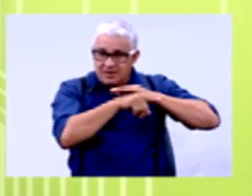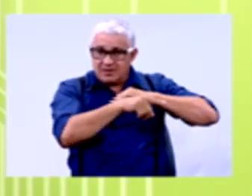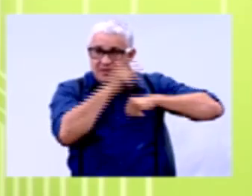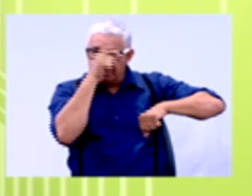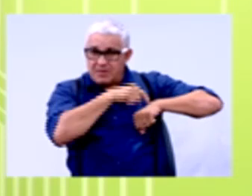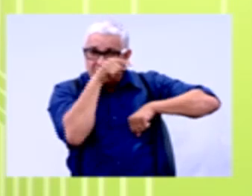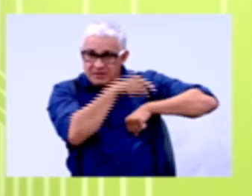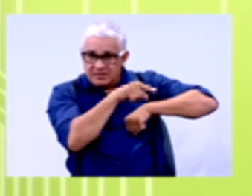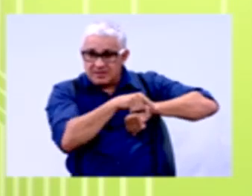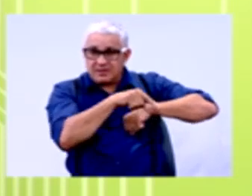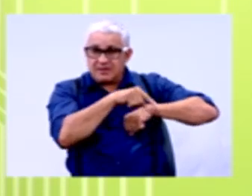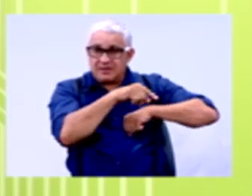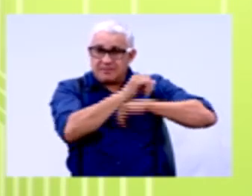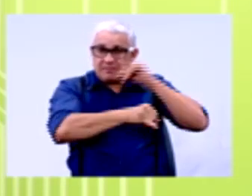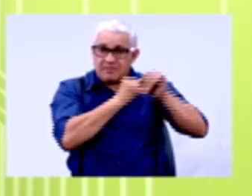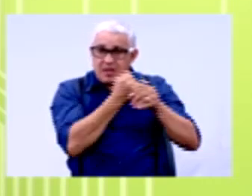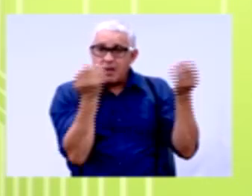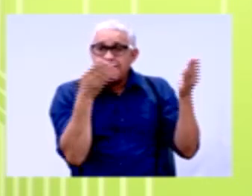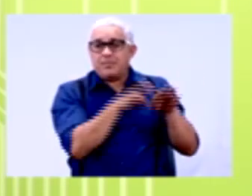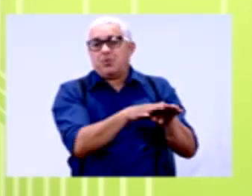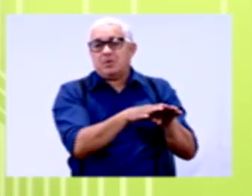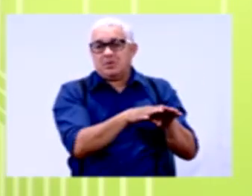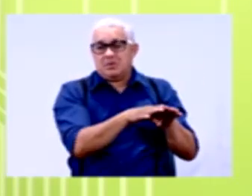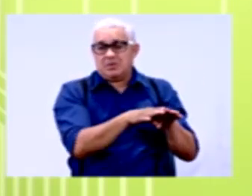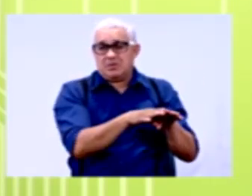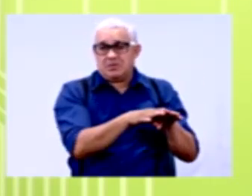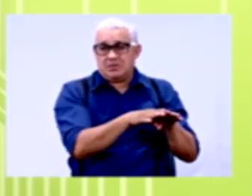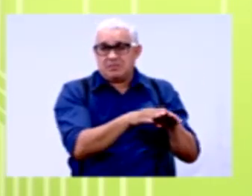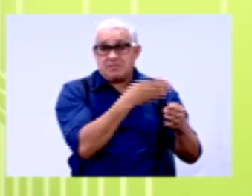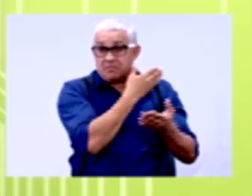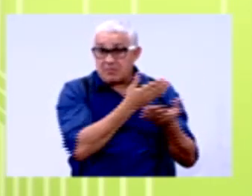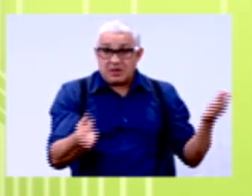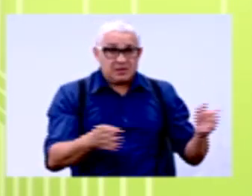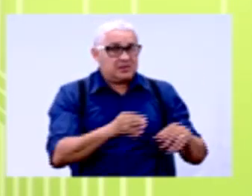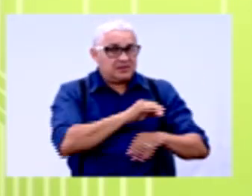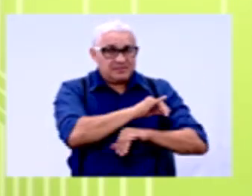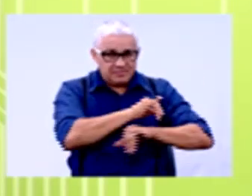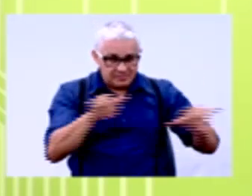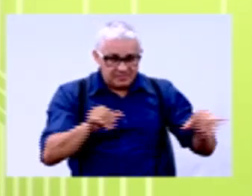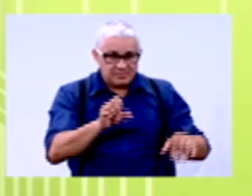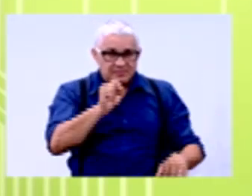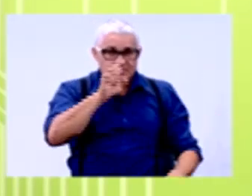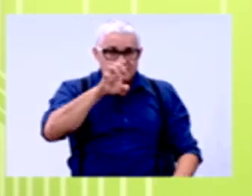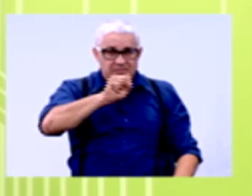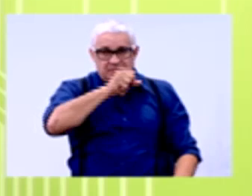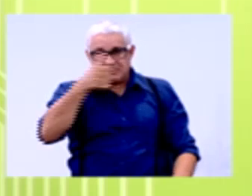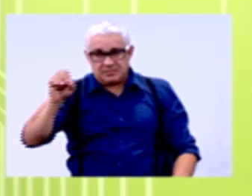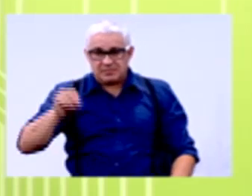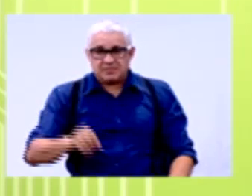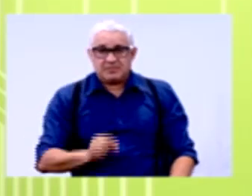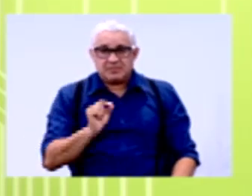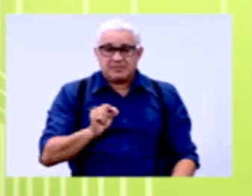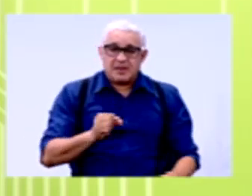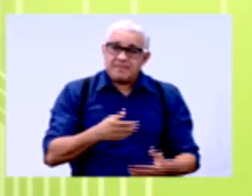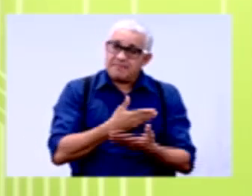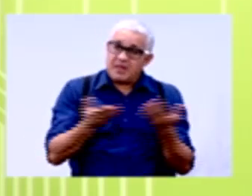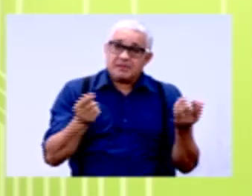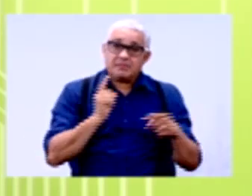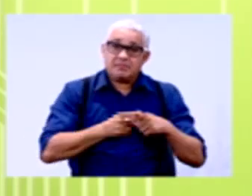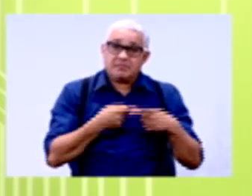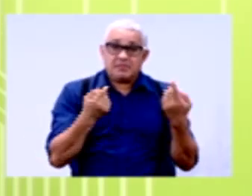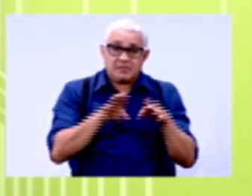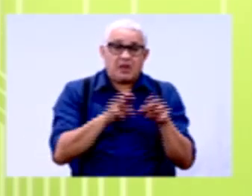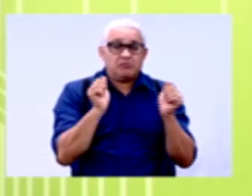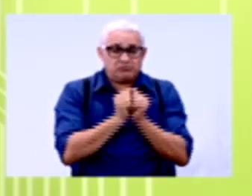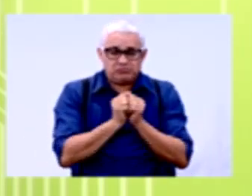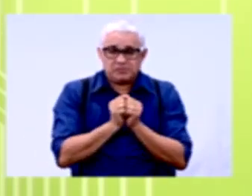que o navegador é fechado, a informação é perdida, né? Então, na sessão, automaticamente a sessão ela é perdida